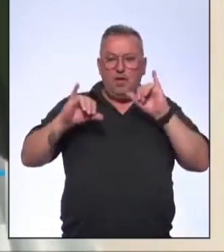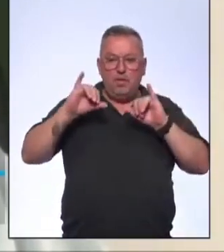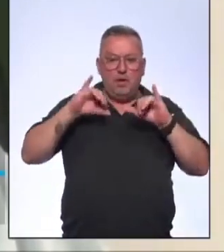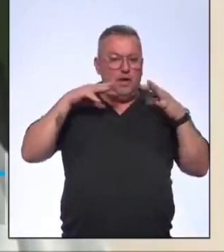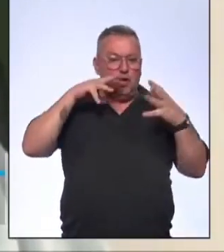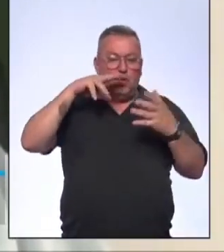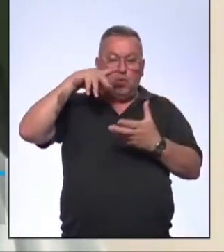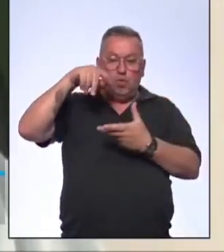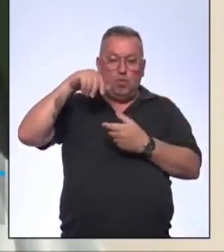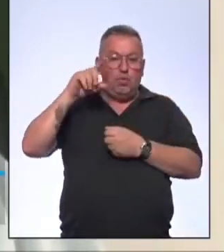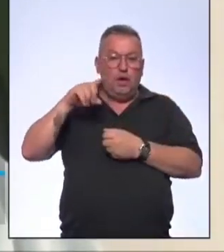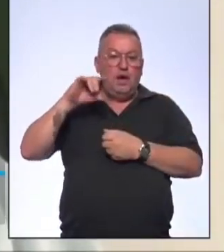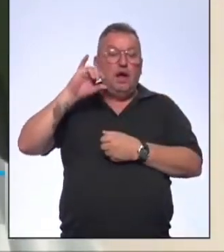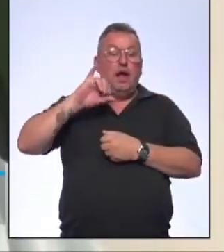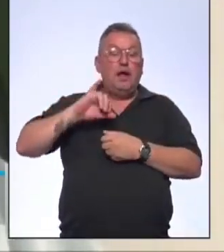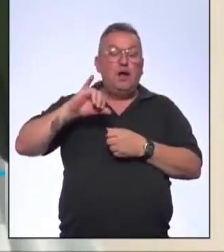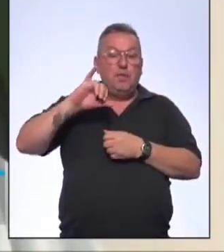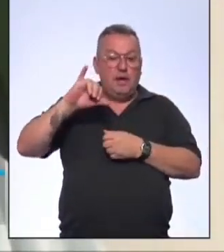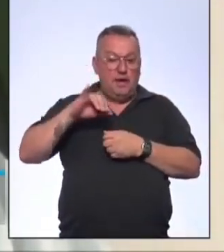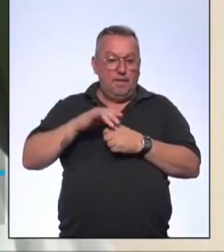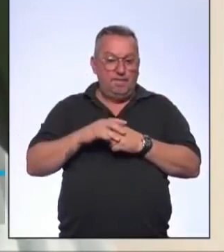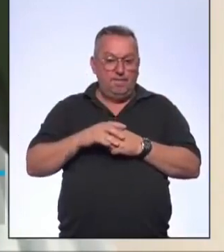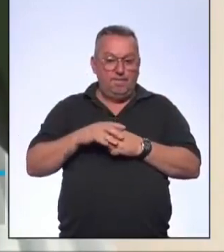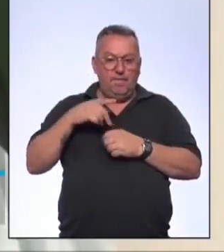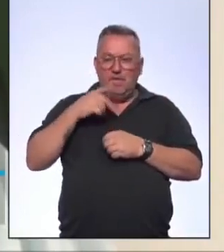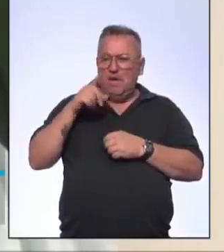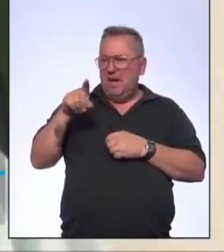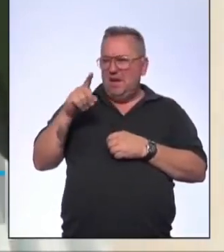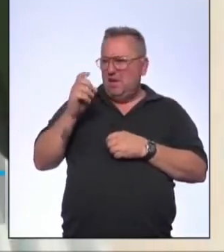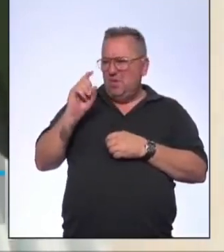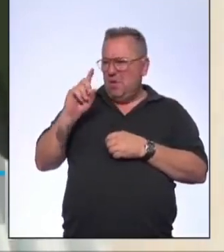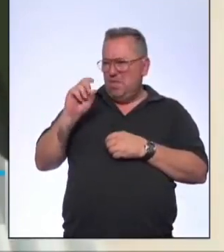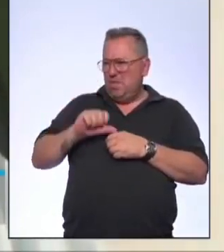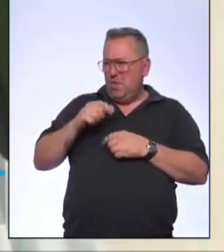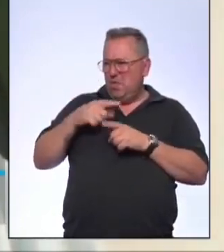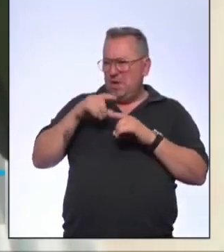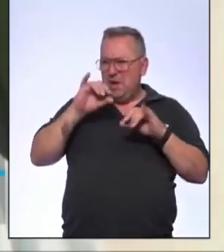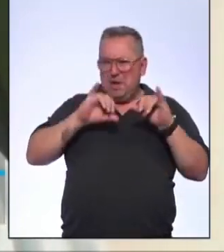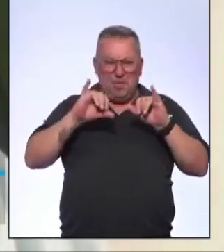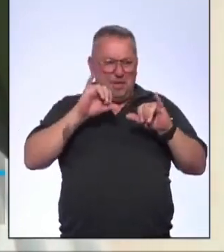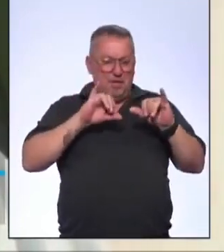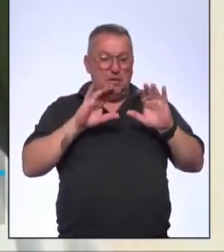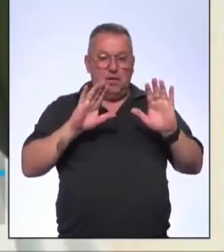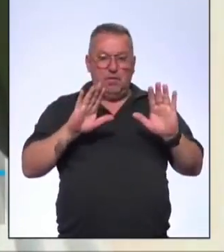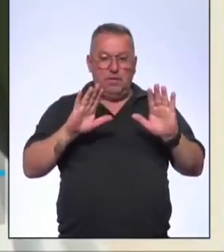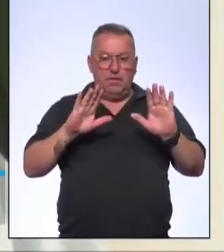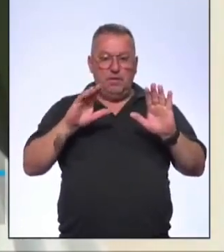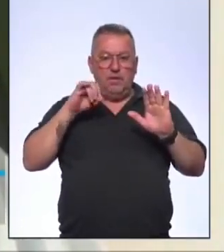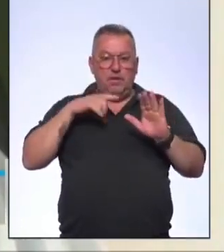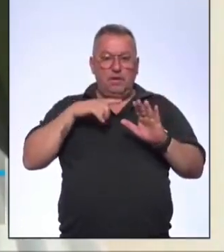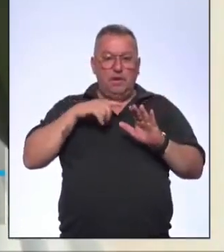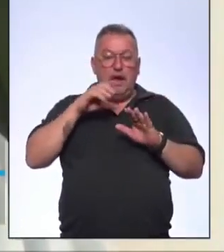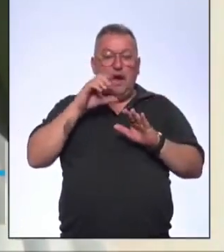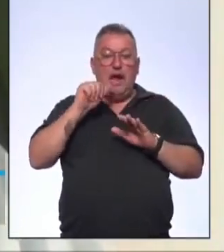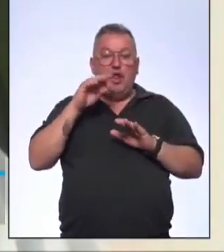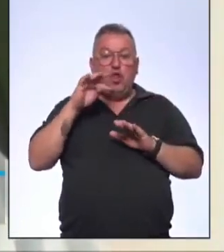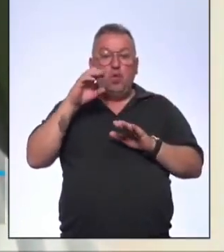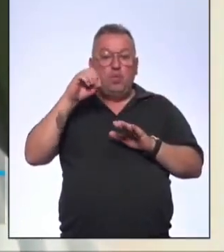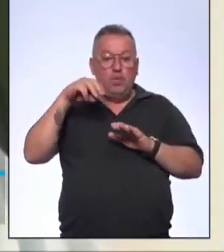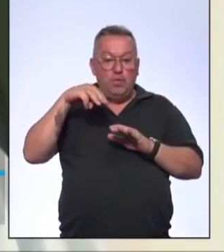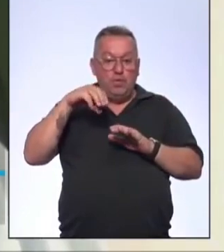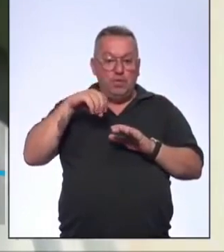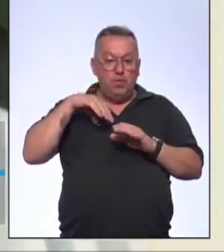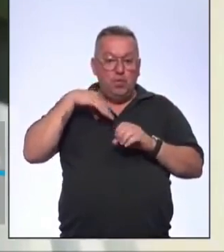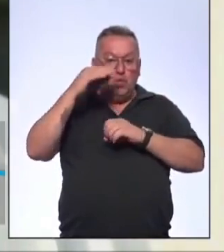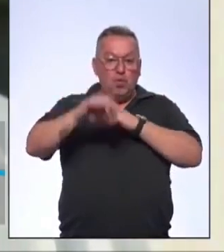universo é química. Tá? A gente tem que tomar cuidado, não falar, isso não presta porque é química, isso presta porque não é química. Gente, se tem átomo, é química,